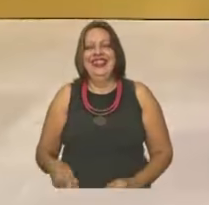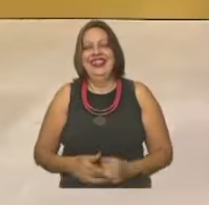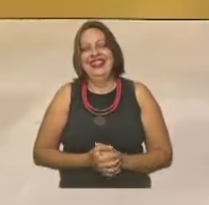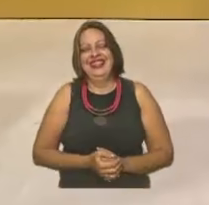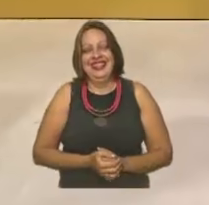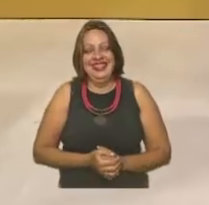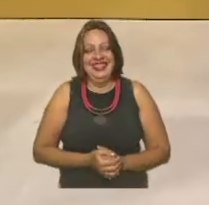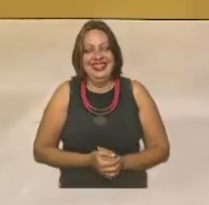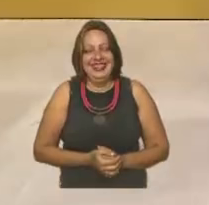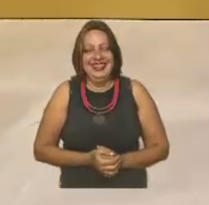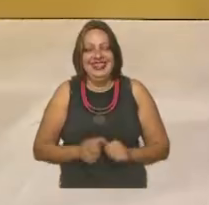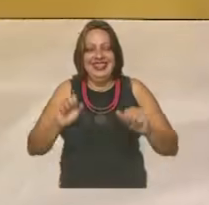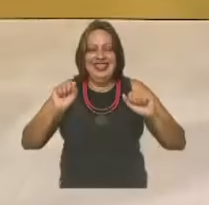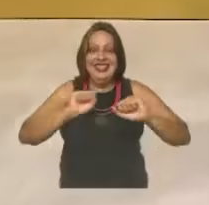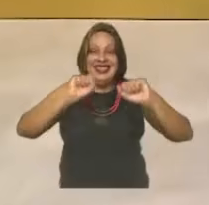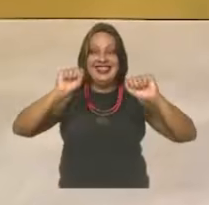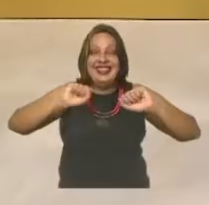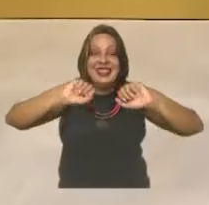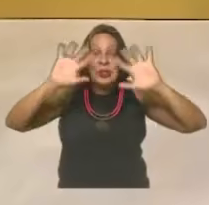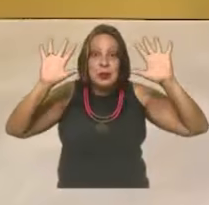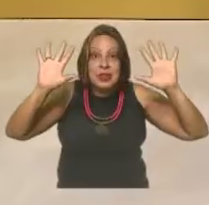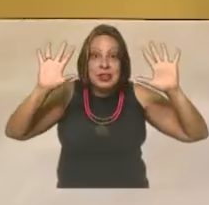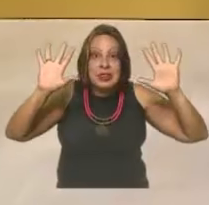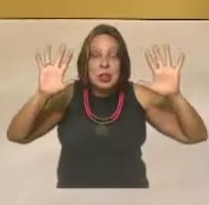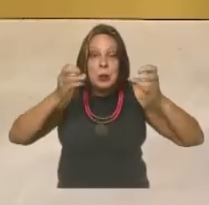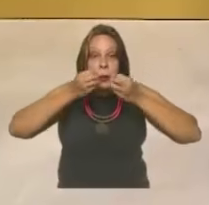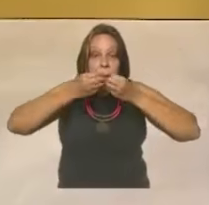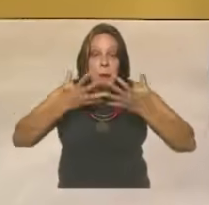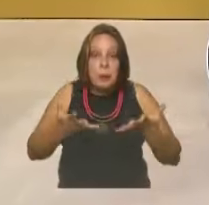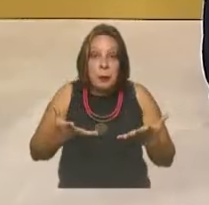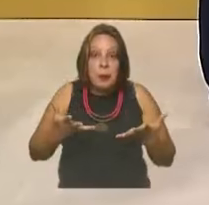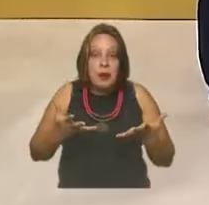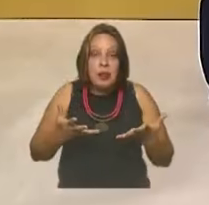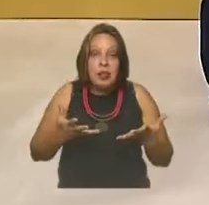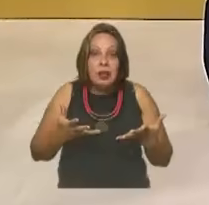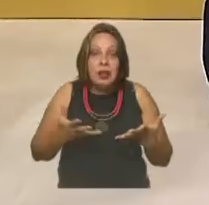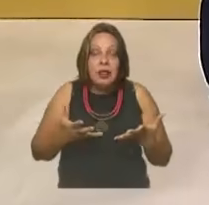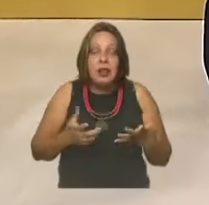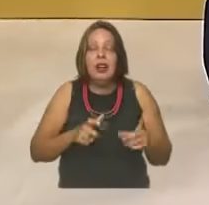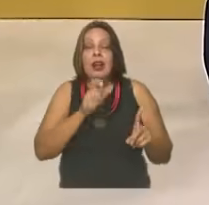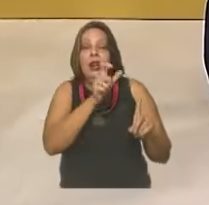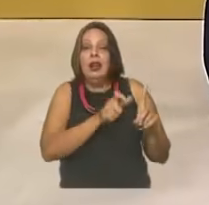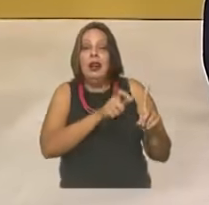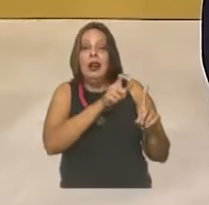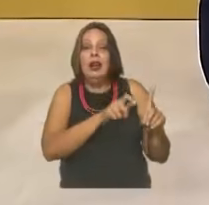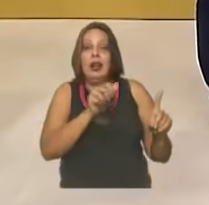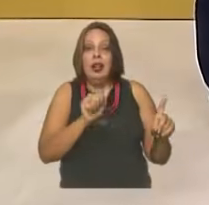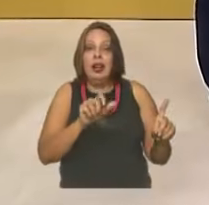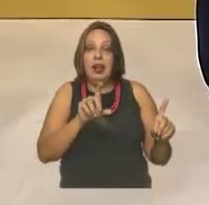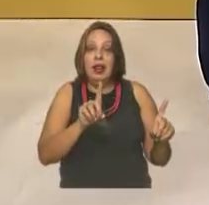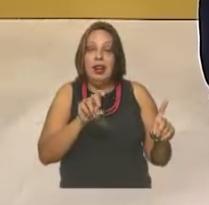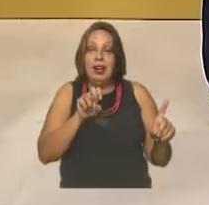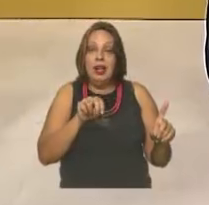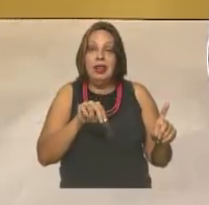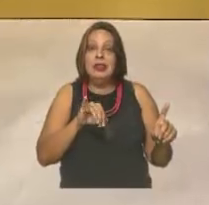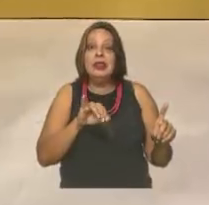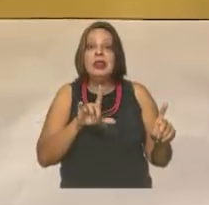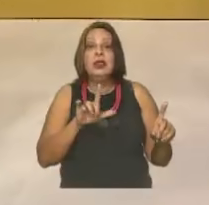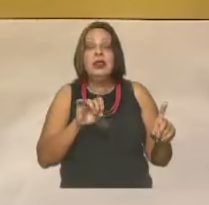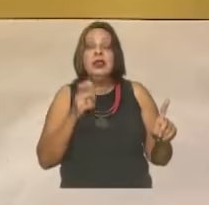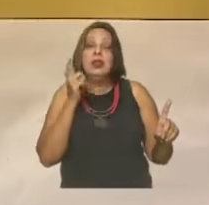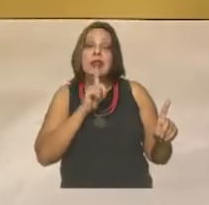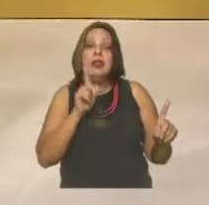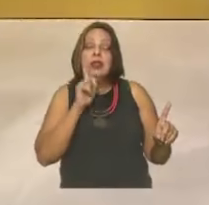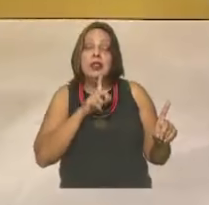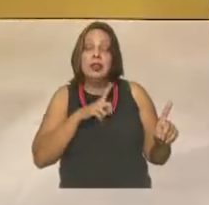vamos falar em surpresa? Surpresa boa foi da Adenil de Moura, Jaque. Que foi ela? Qual foi essa surpresa dela? Menino, olha só, ela foi